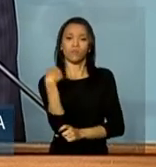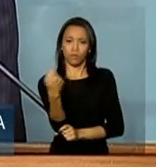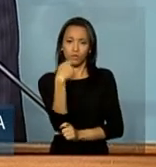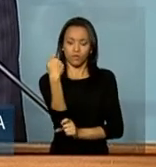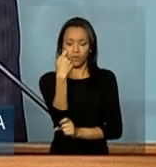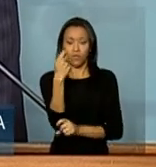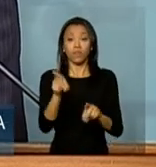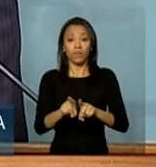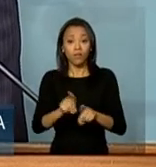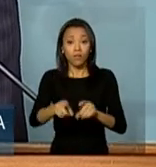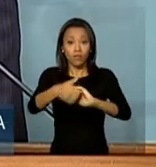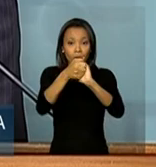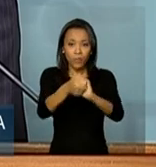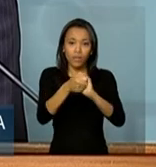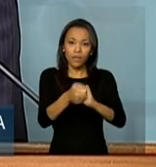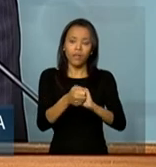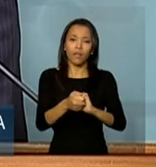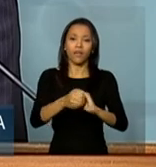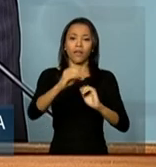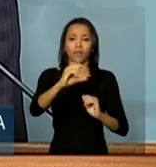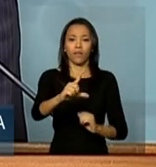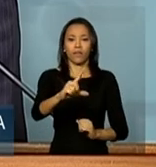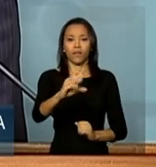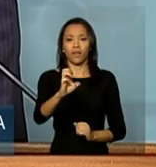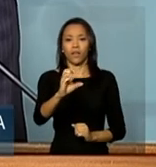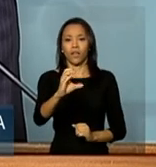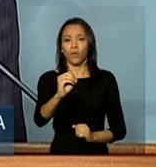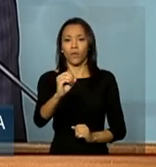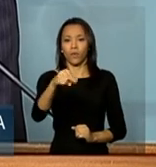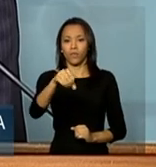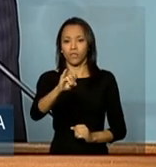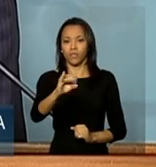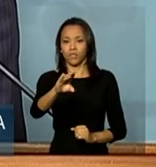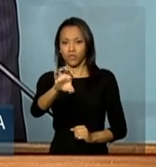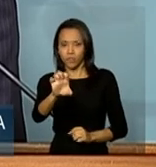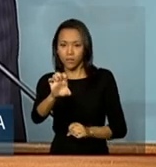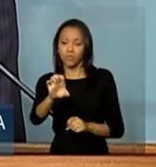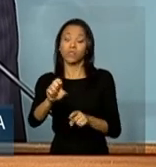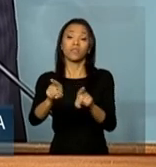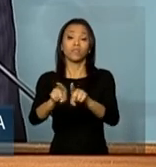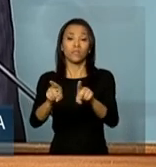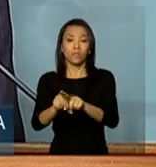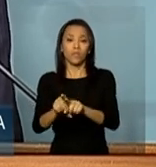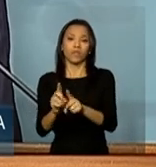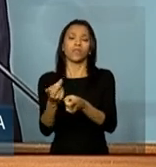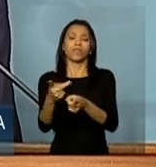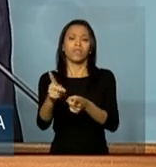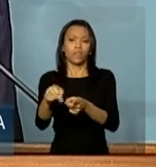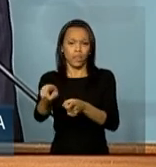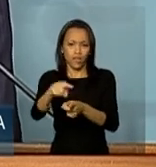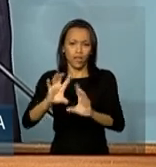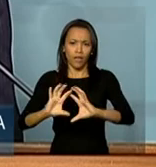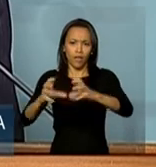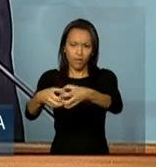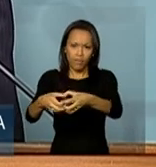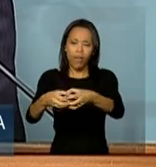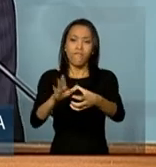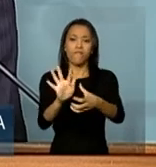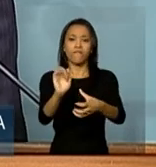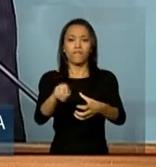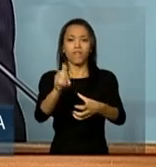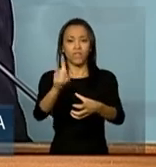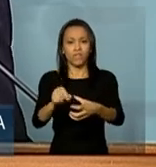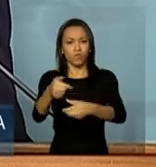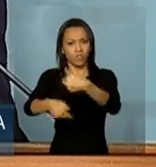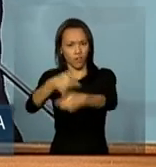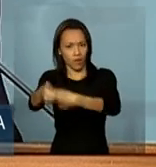cumprimentar a senhora Cleonice Beck e o senhor Nestor Bonfatti, da Federação dos Trabalhadores da Agricultura